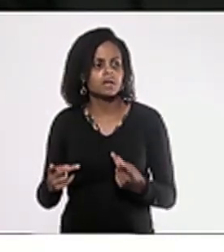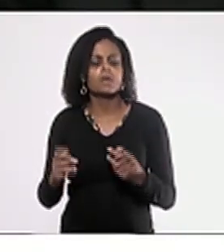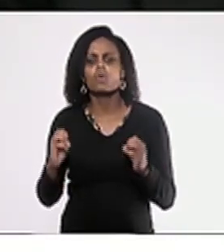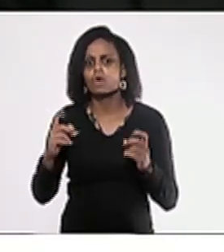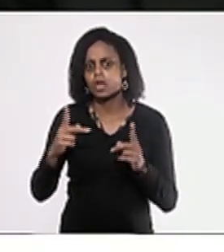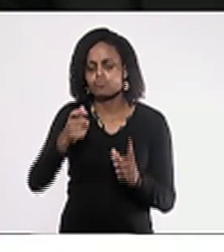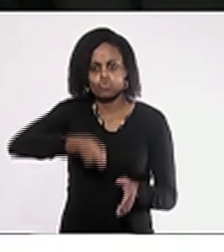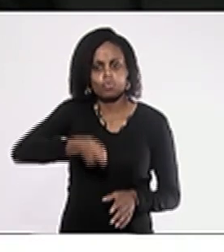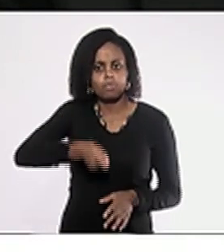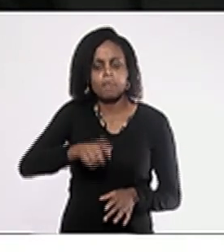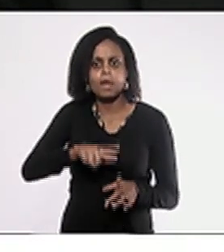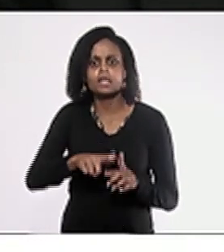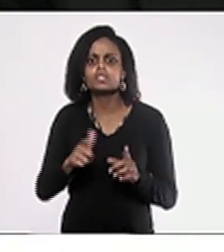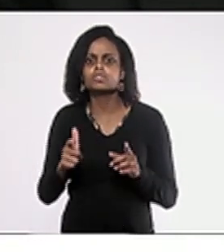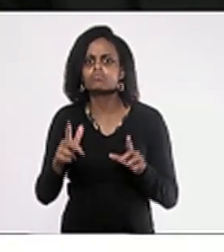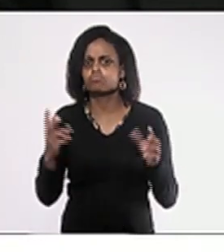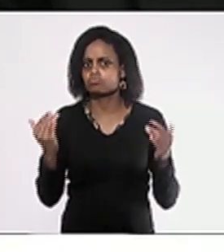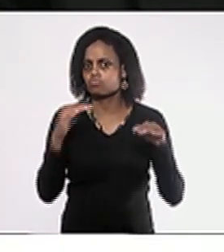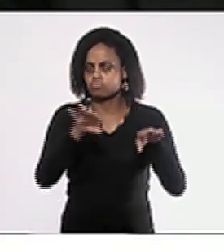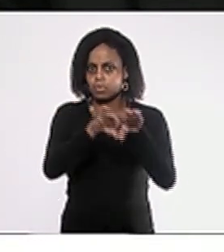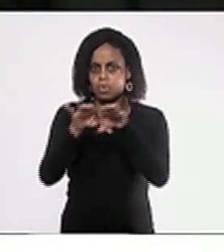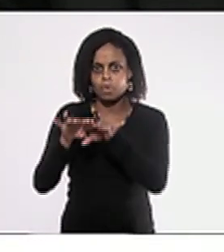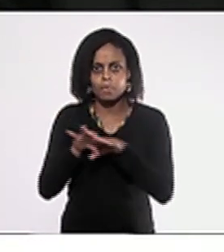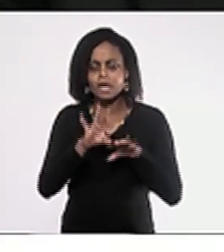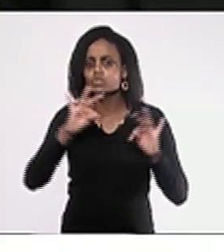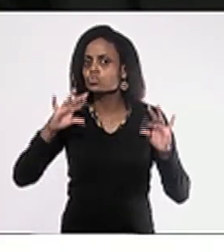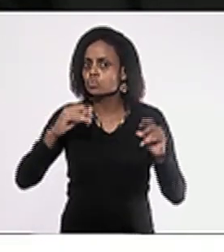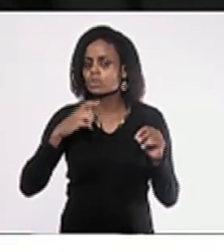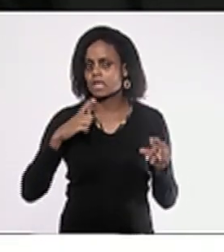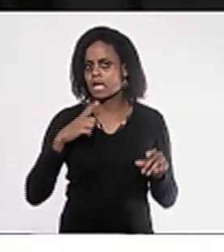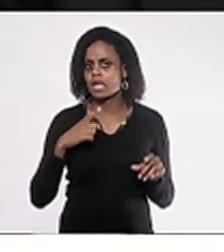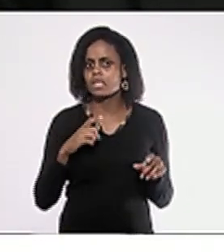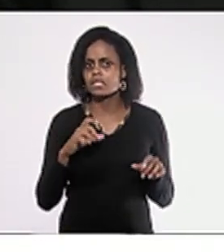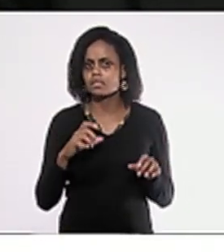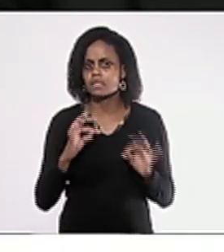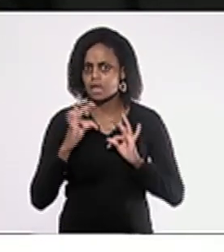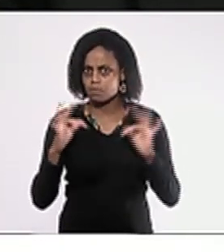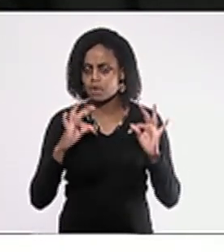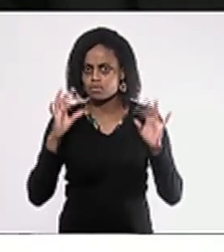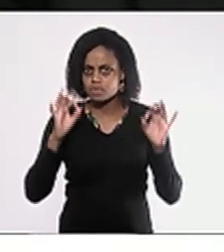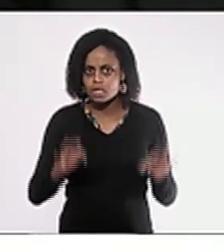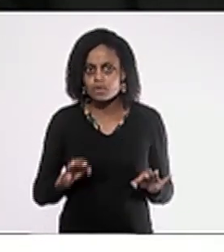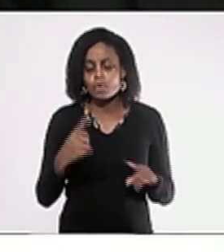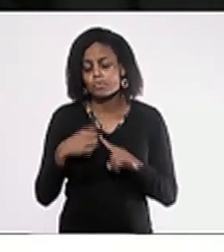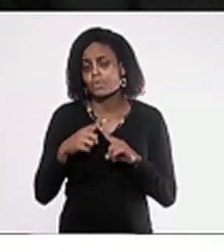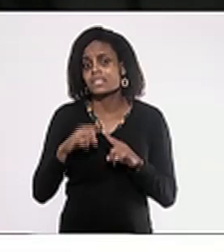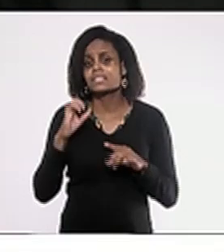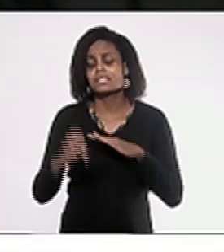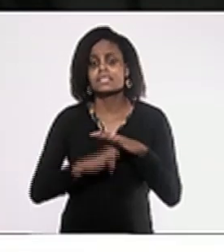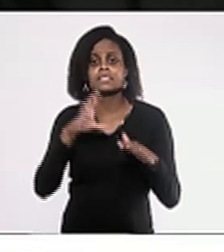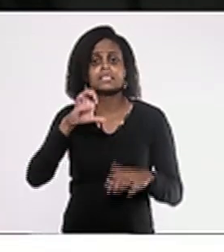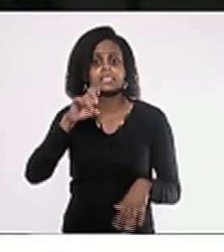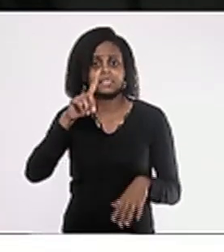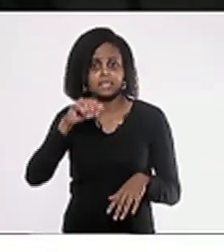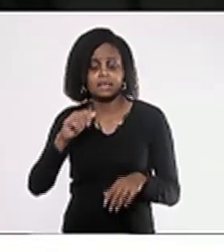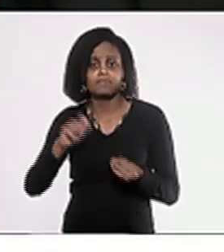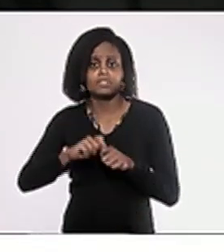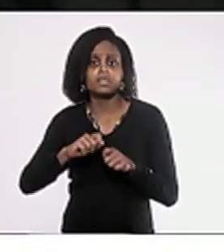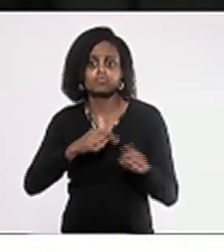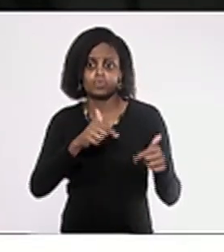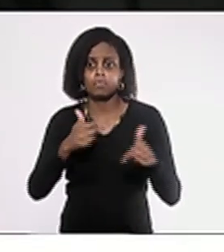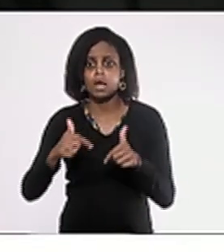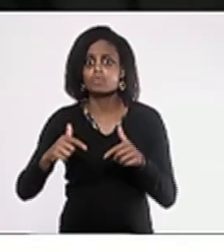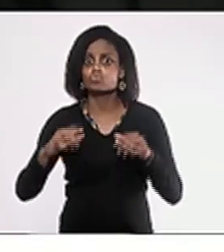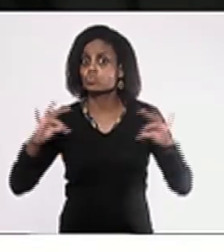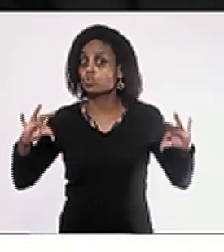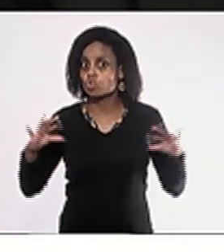cobrança, mas uma cobrança proporcional à medida do que é efetivamente feito, porque se a SEDAI prestar o serviço integralmente, ok, mas se o